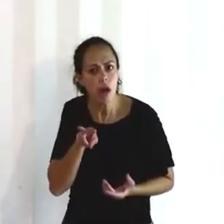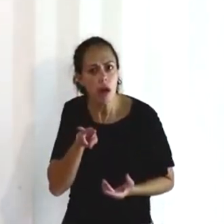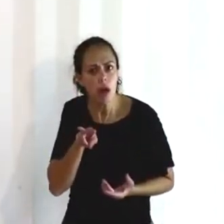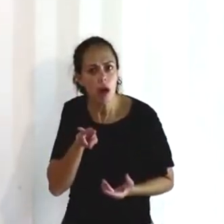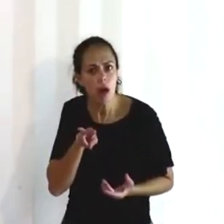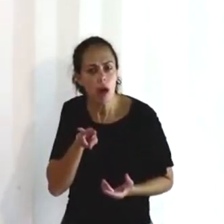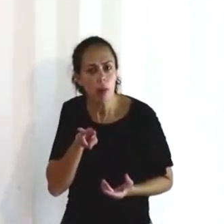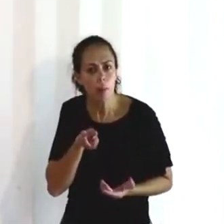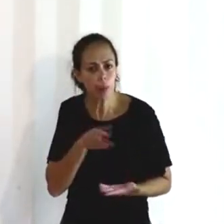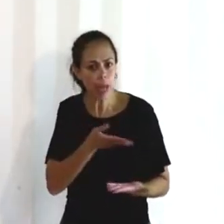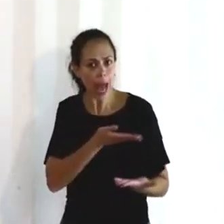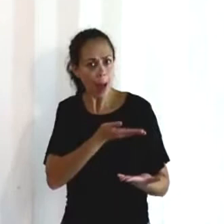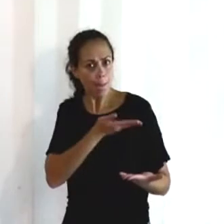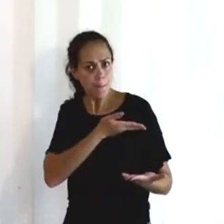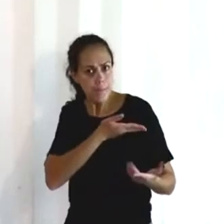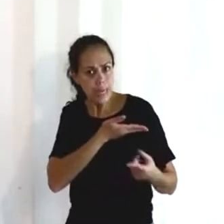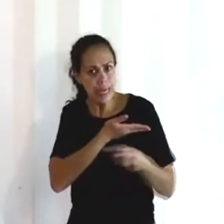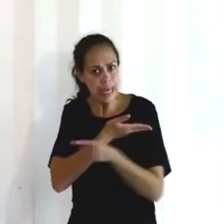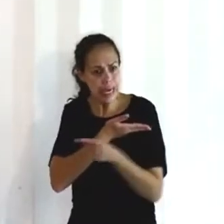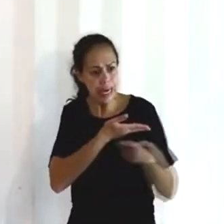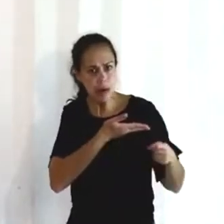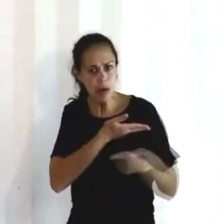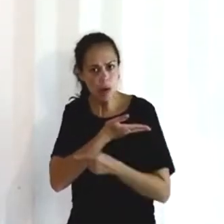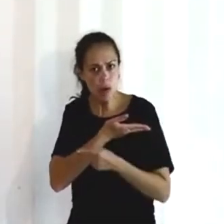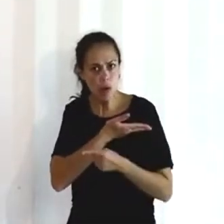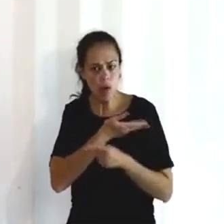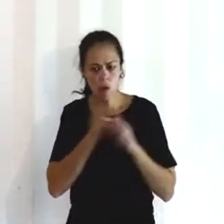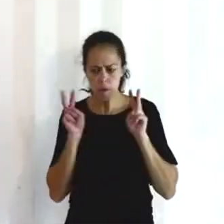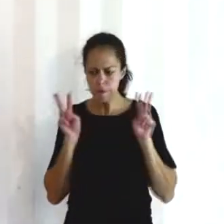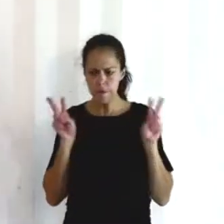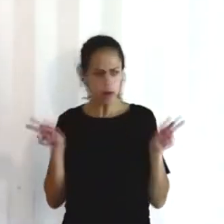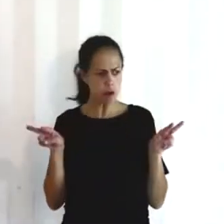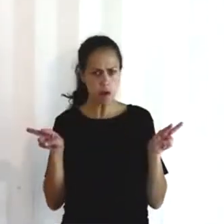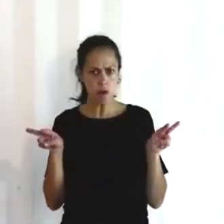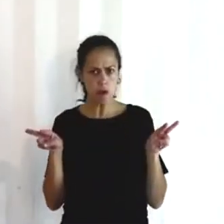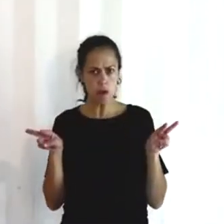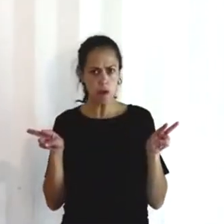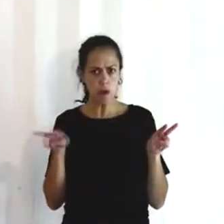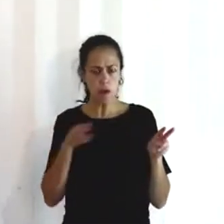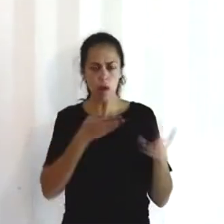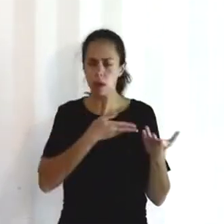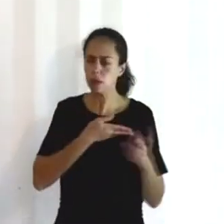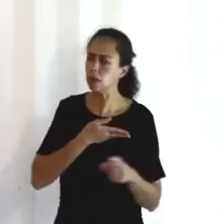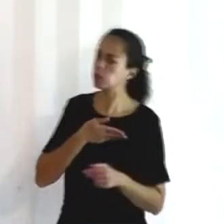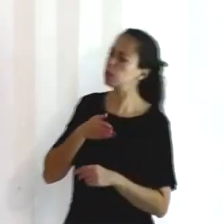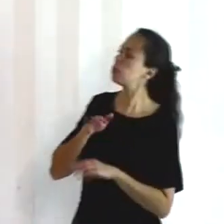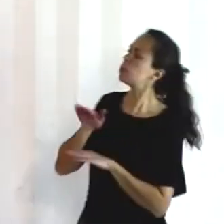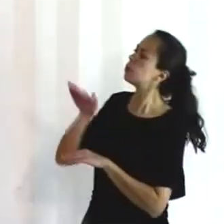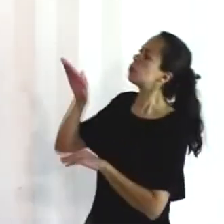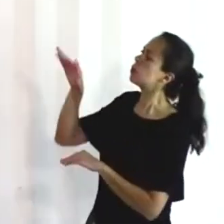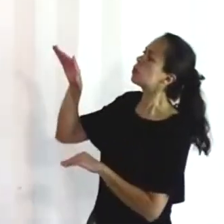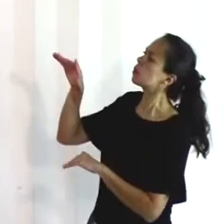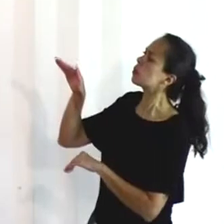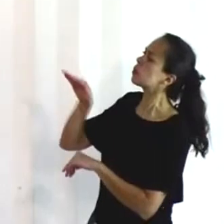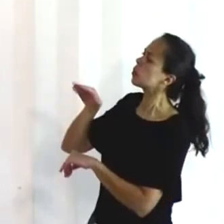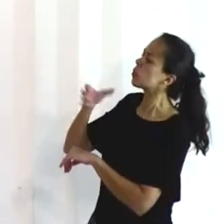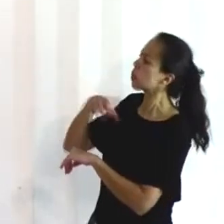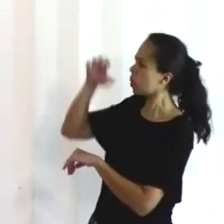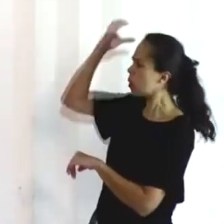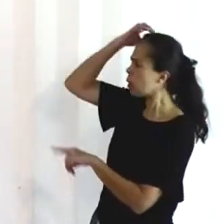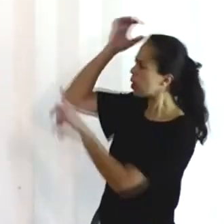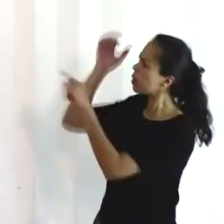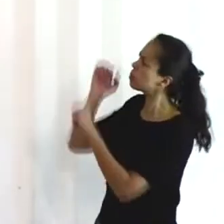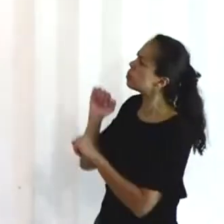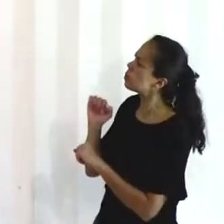os seus companheiros procuram o rei. Bom dia, rei, como vai? Tudo bem? Tudo bem. Lembra aquele homem